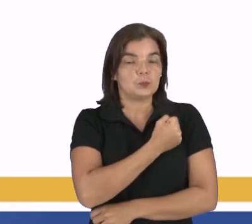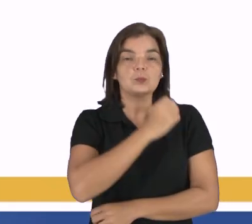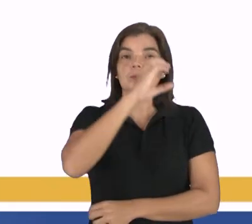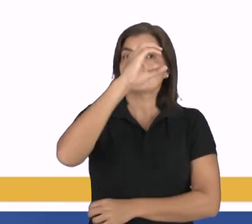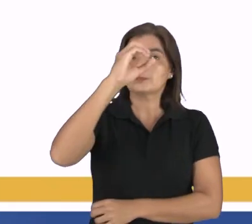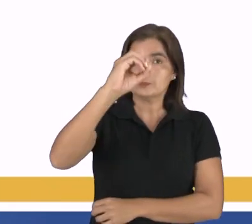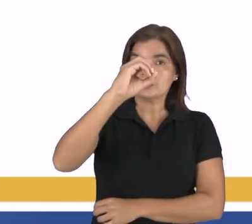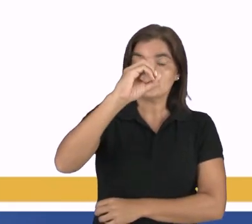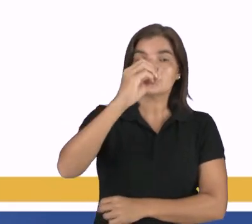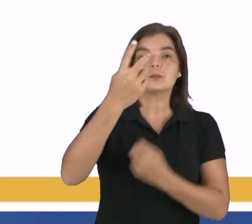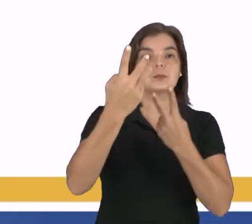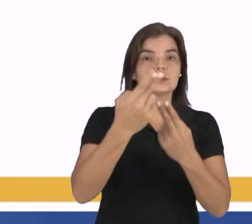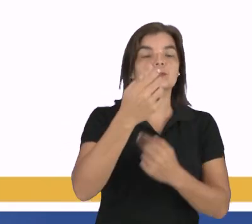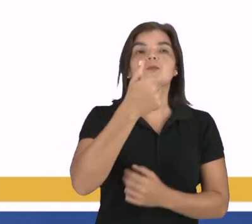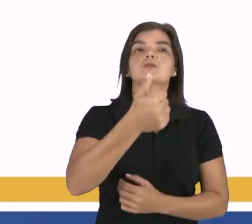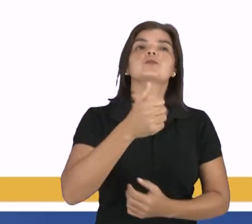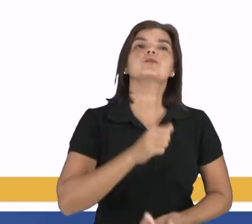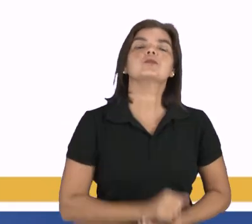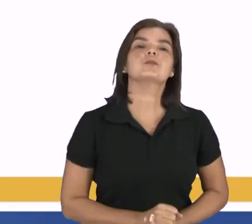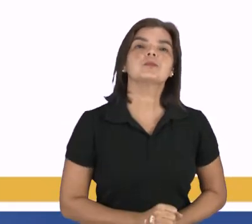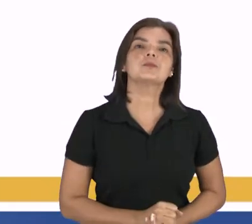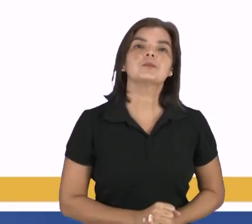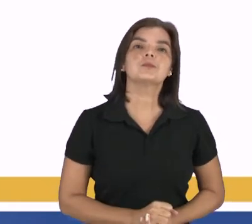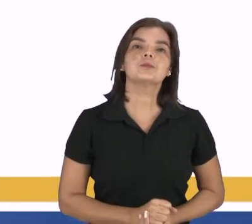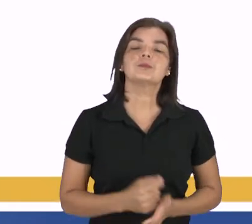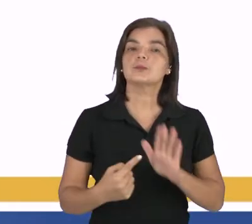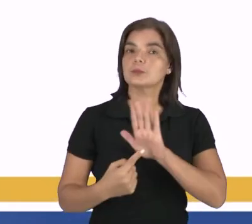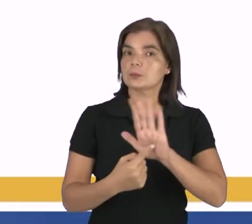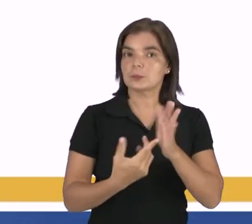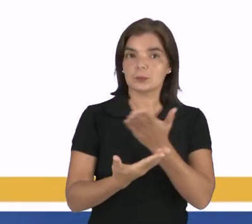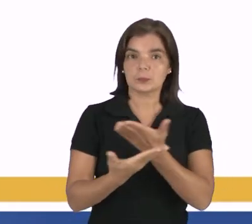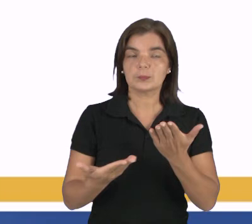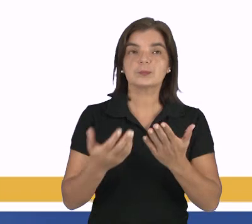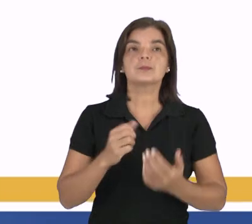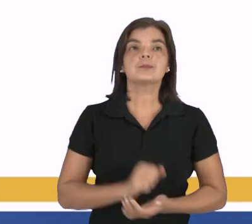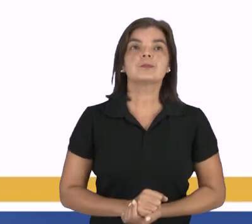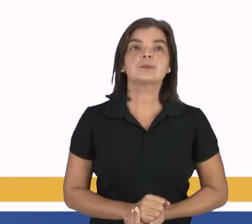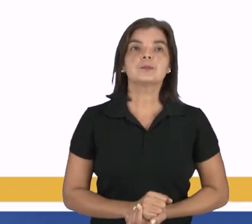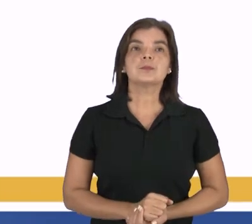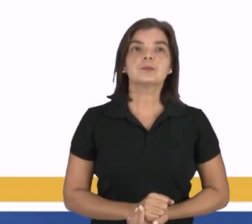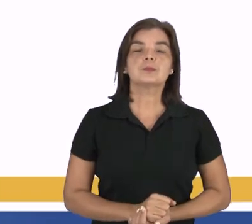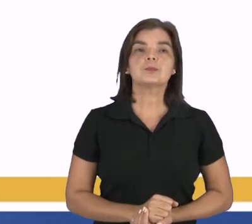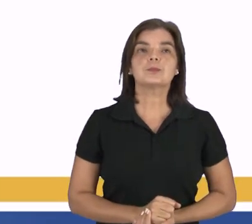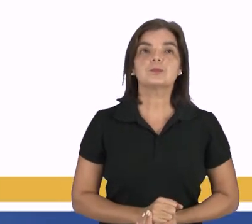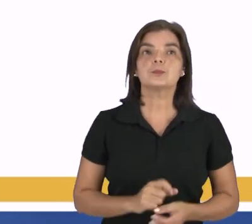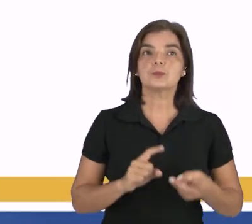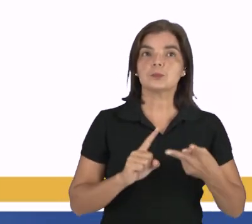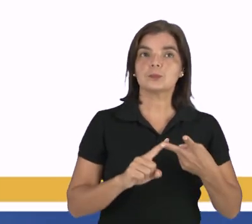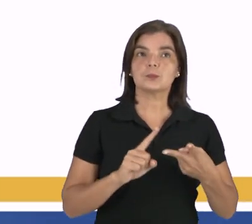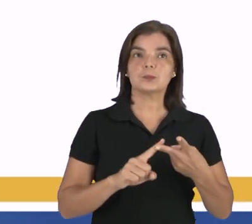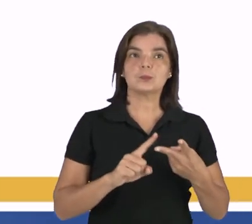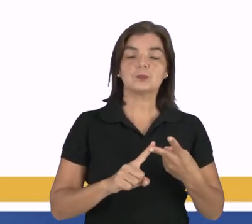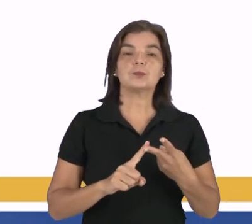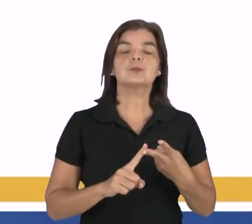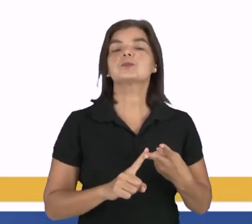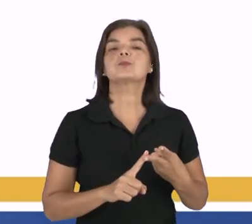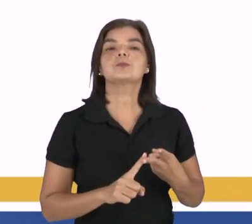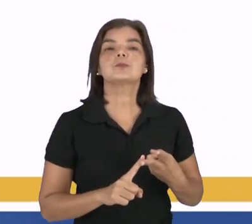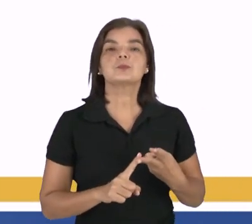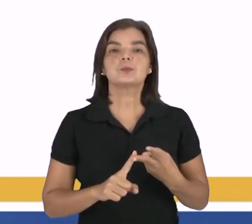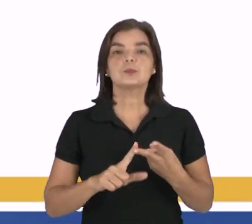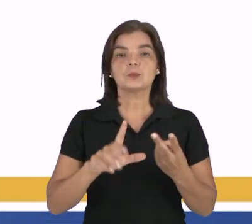a 0 é igual a 1. Então, a gente não vai demonstrar aqui, tá? O segundo ponto, ele diz o